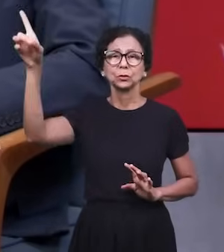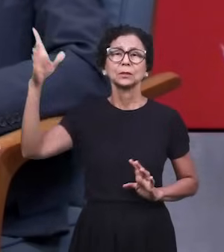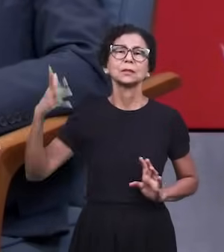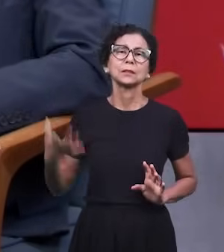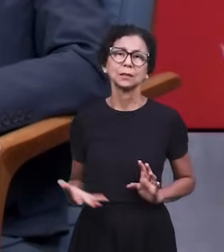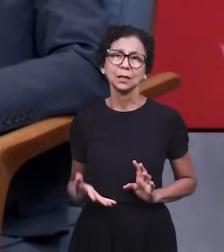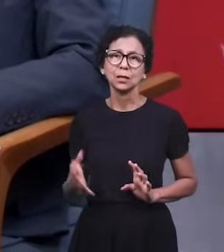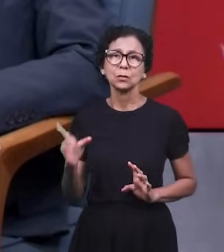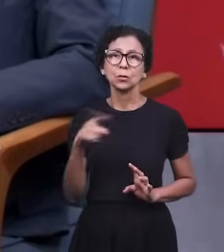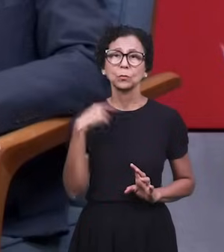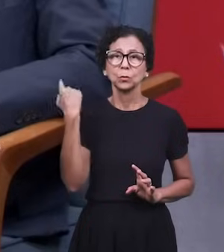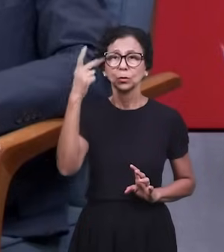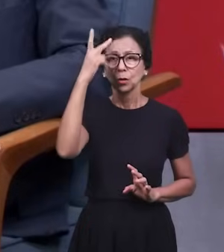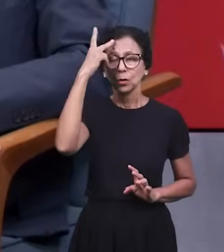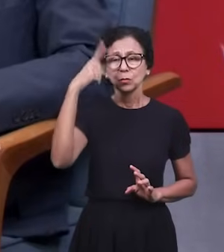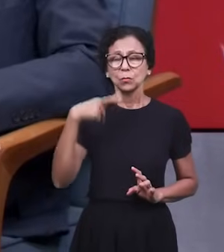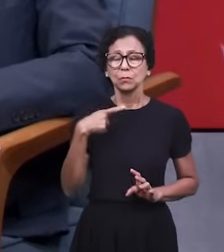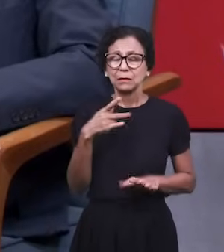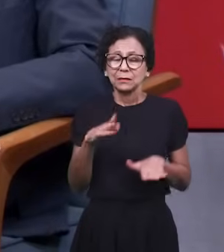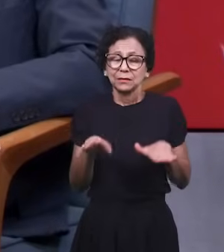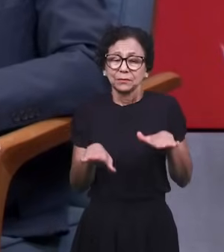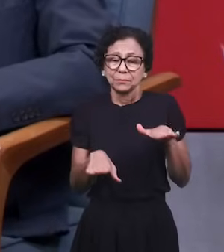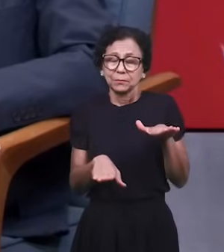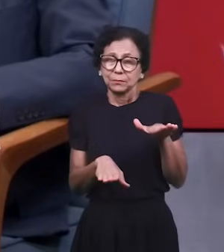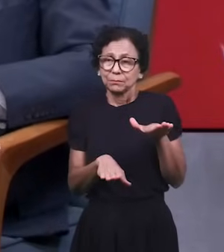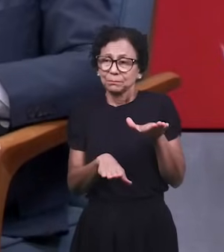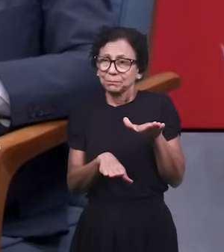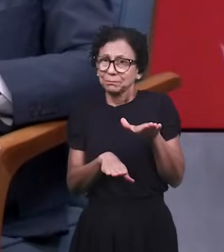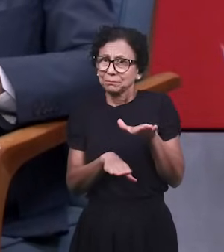é completamente